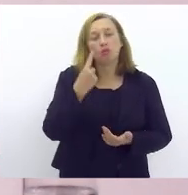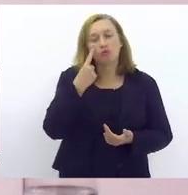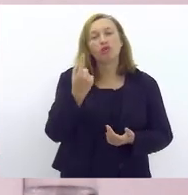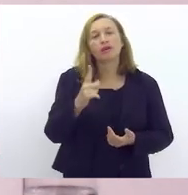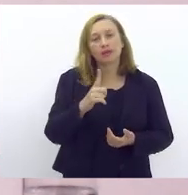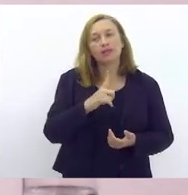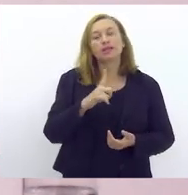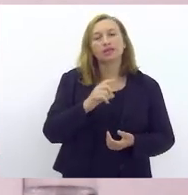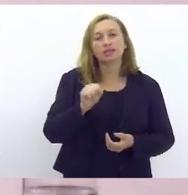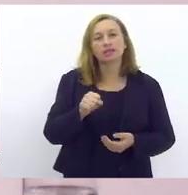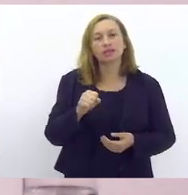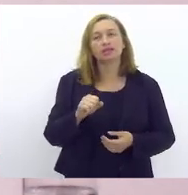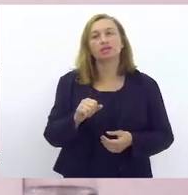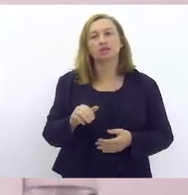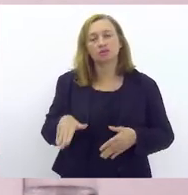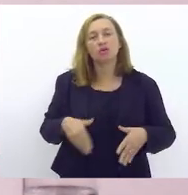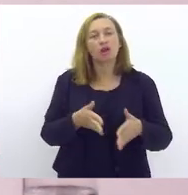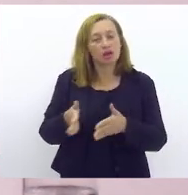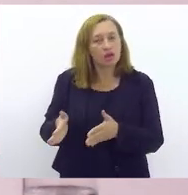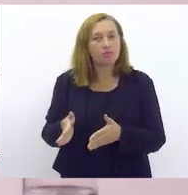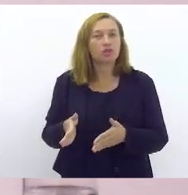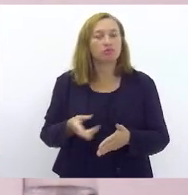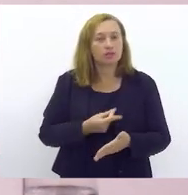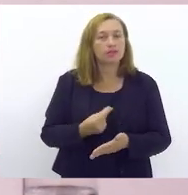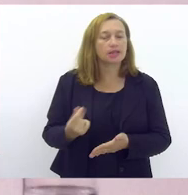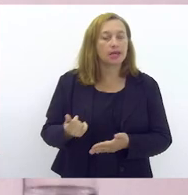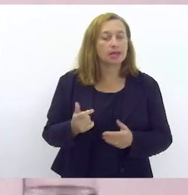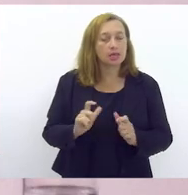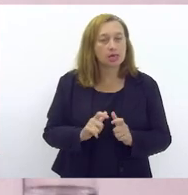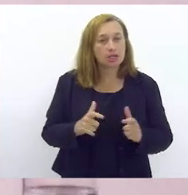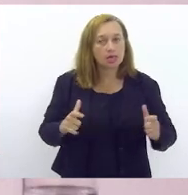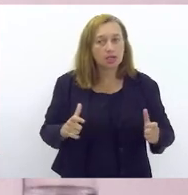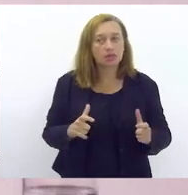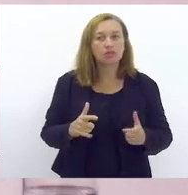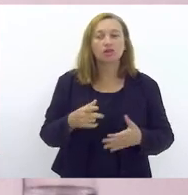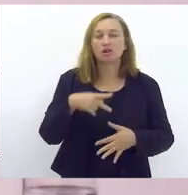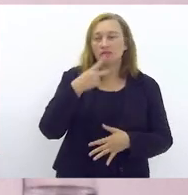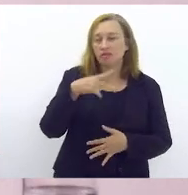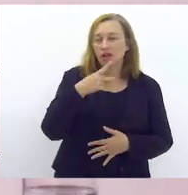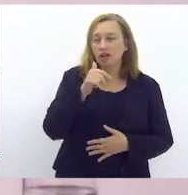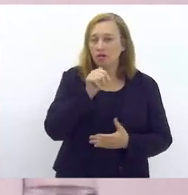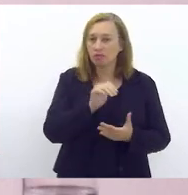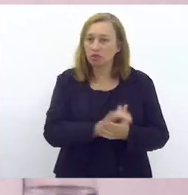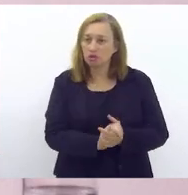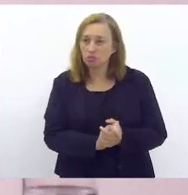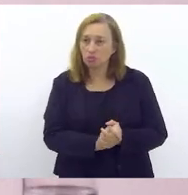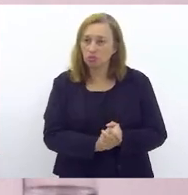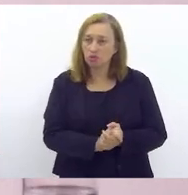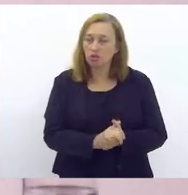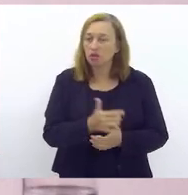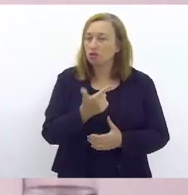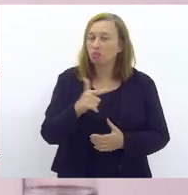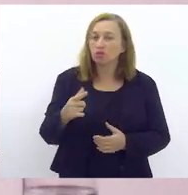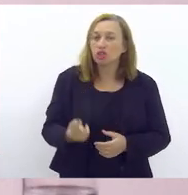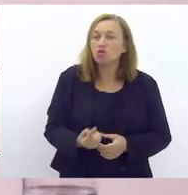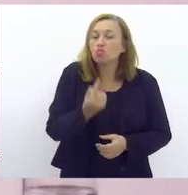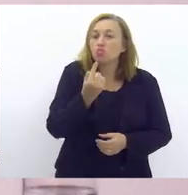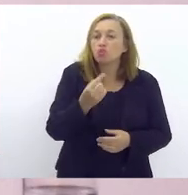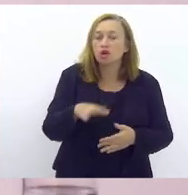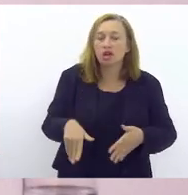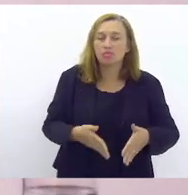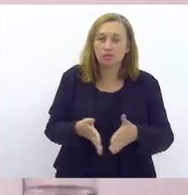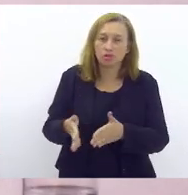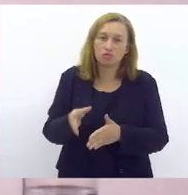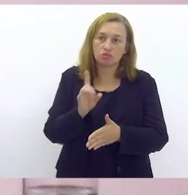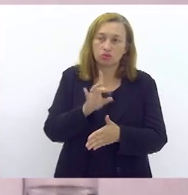uma solução, que havia uma solução e grande. Até comentei com a minha esposa, não há uma luz no fim do túnel, há um